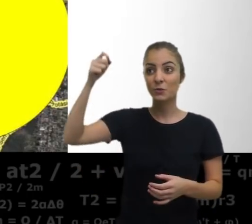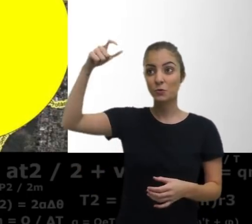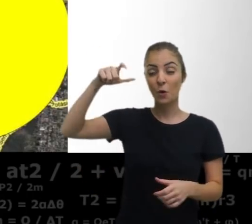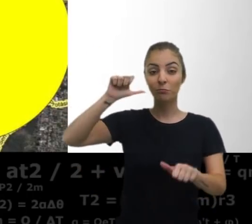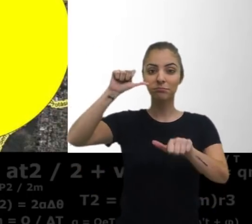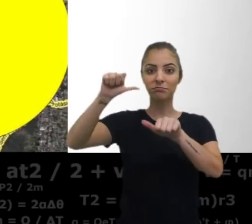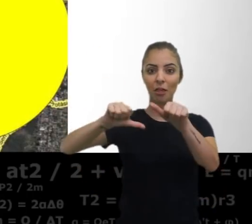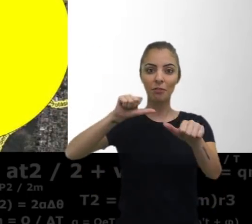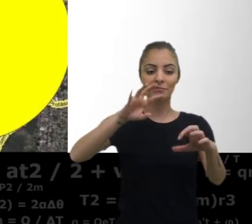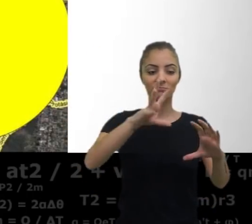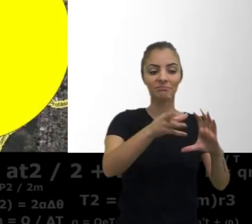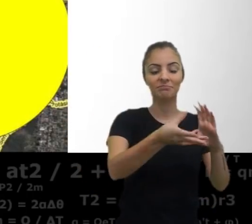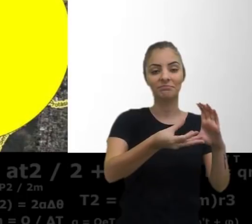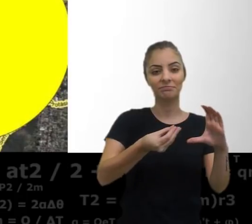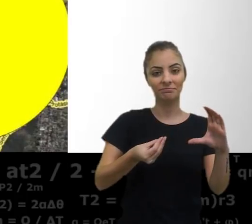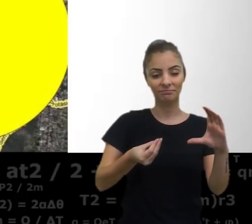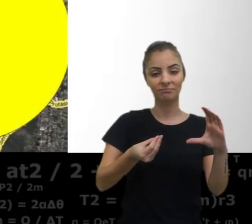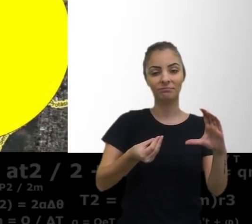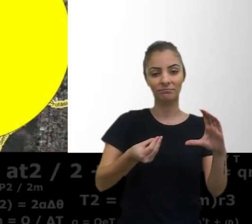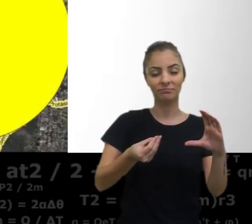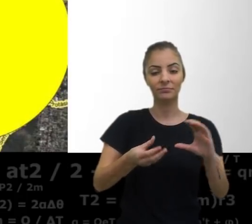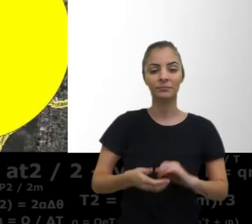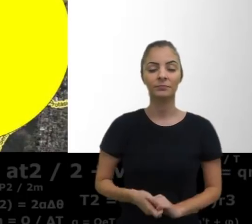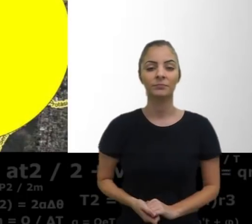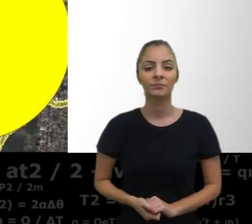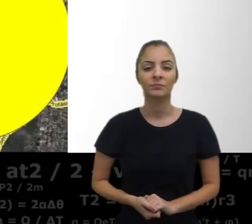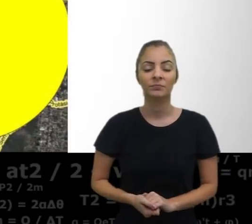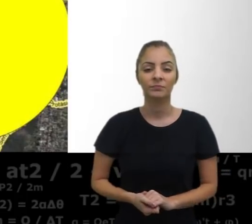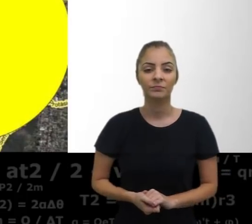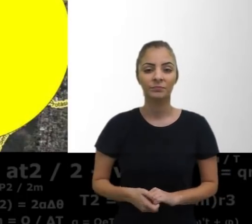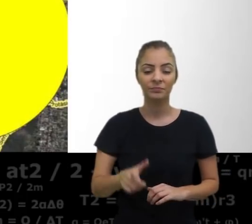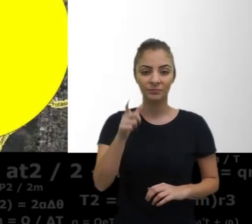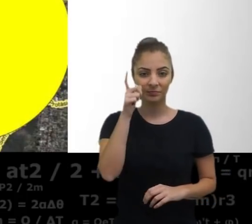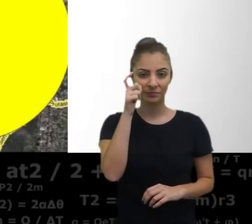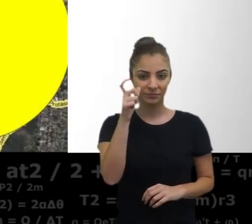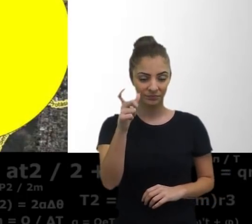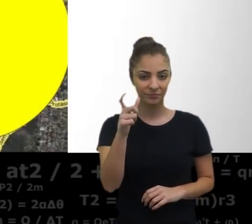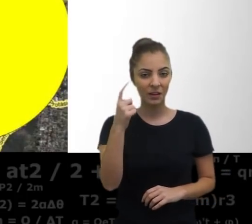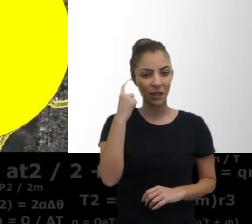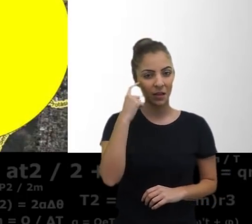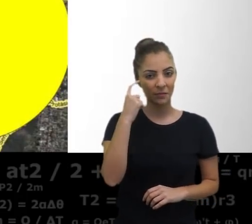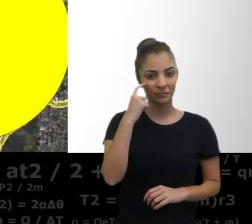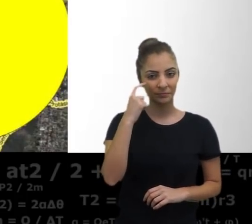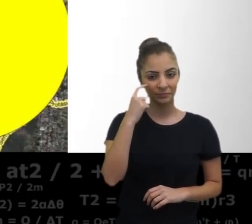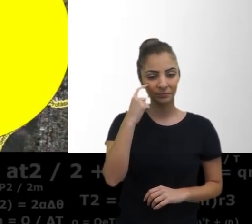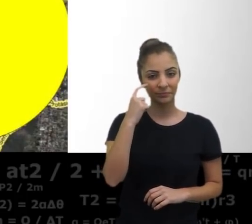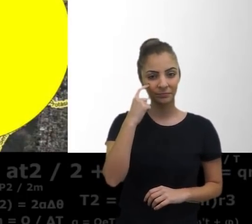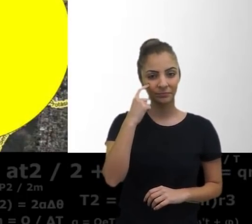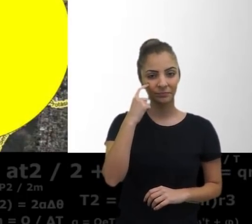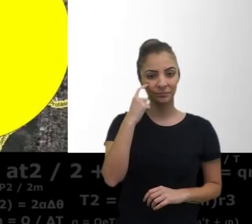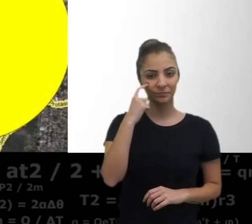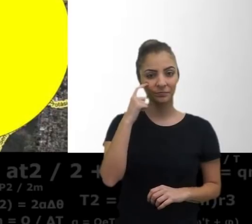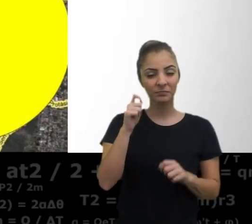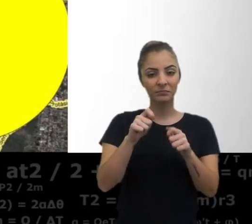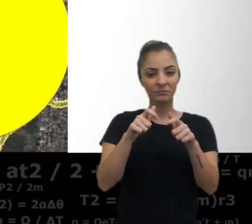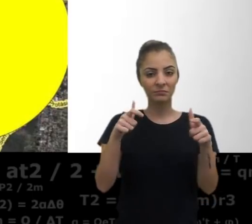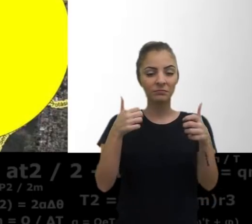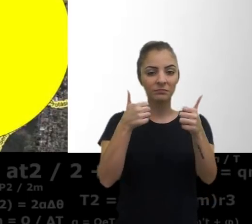Tá? Algo interessante de ter em mente é que quanto mais massivo o corpo, maior é o raio de Schwarzschild.